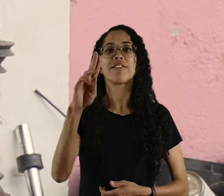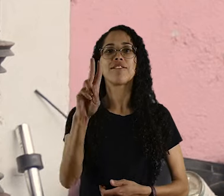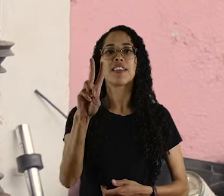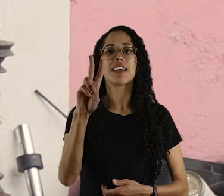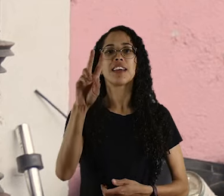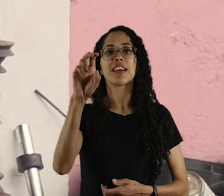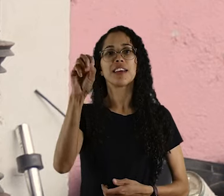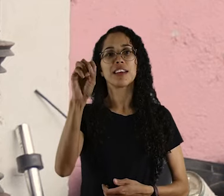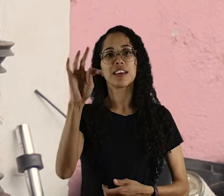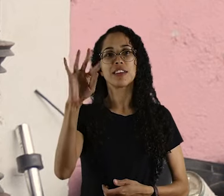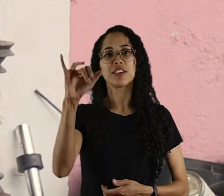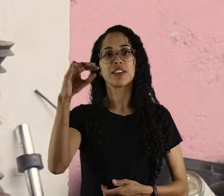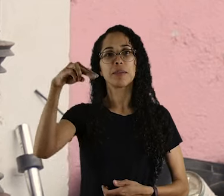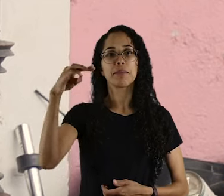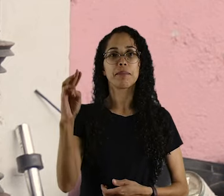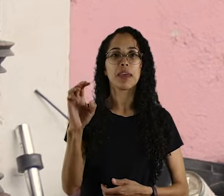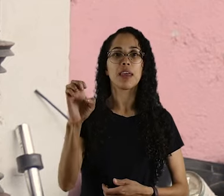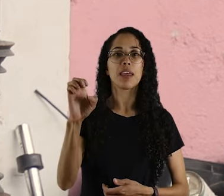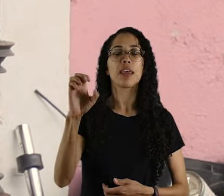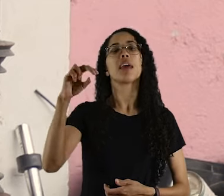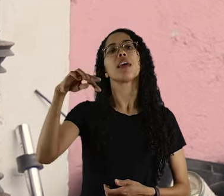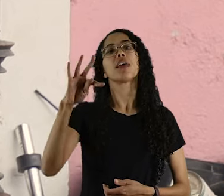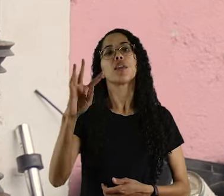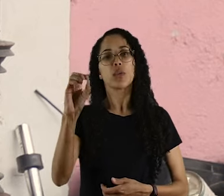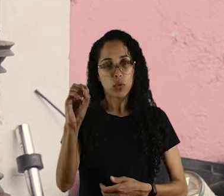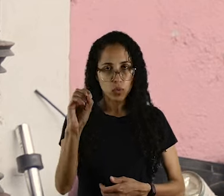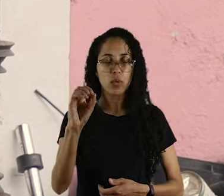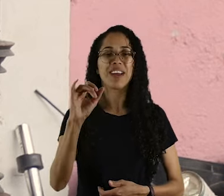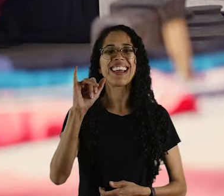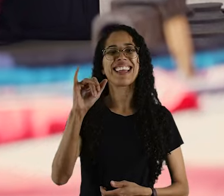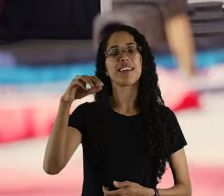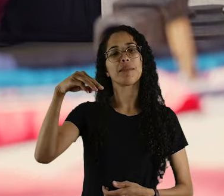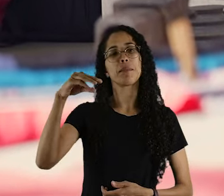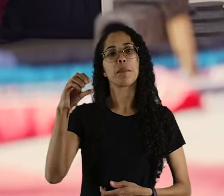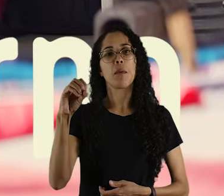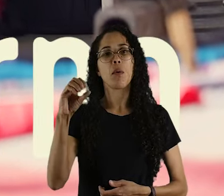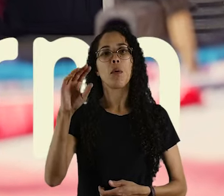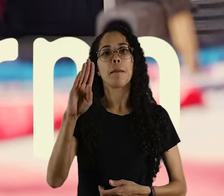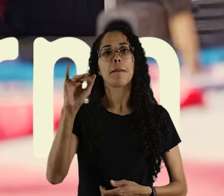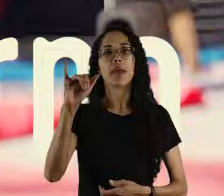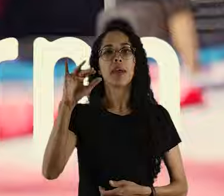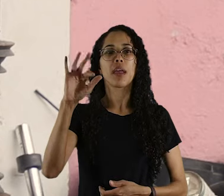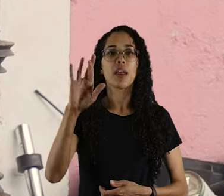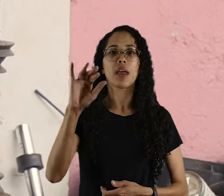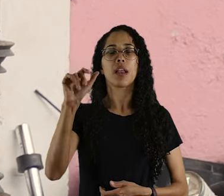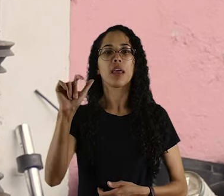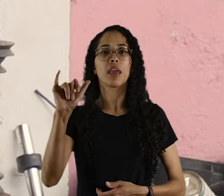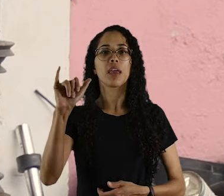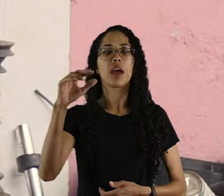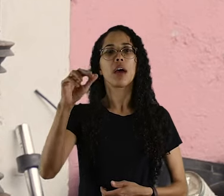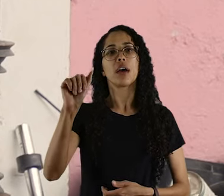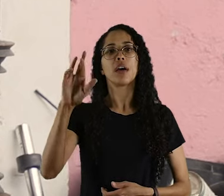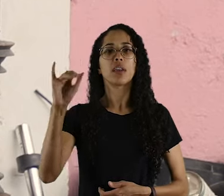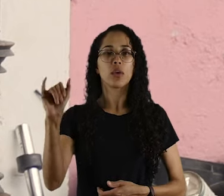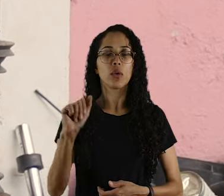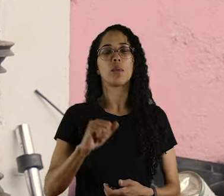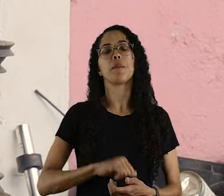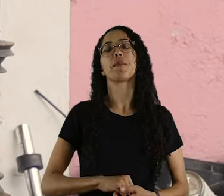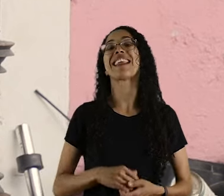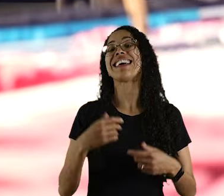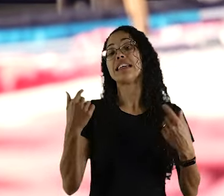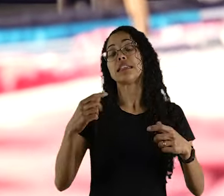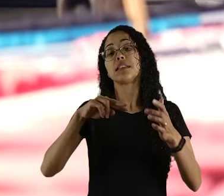você é dono daquele shopping. Né? Você tem uma parte daquele shopping ali e todo mês aquilo ali vai te dar um retorno. Eu achei maravilhoso. Mas como